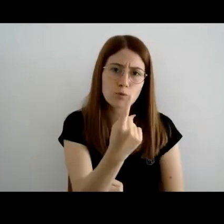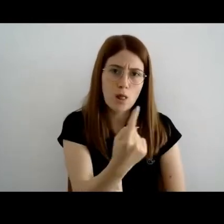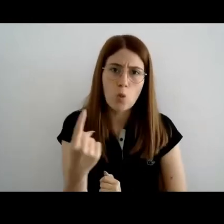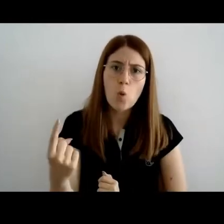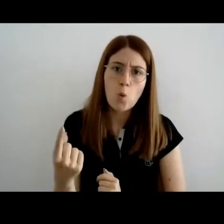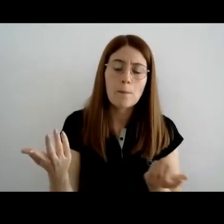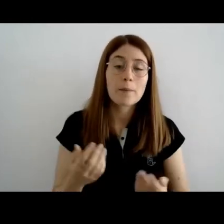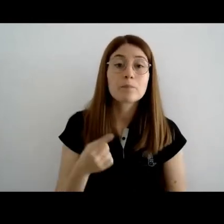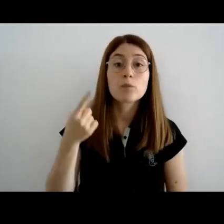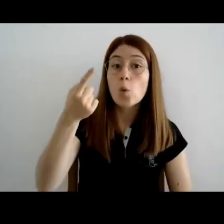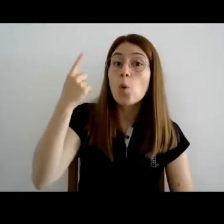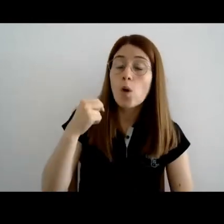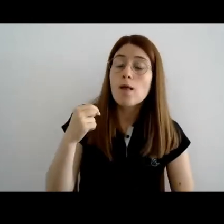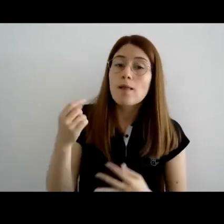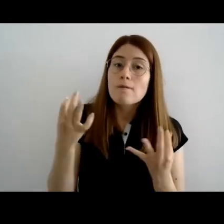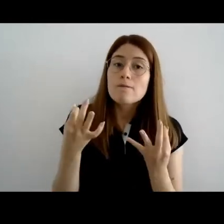Ontem, precisamente,